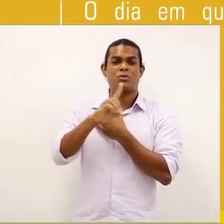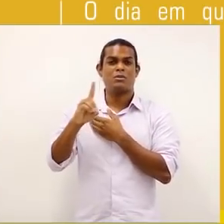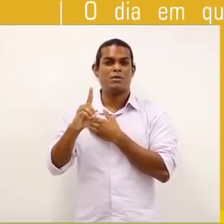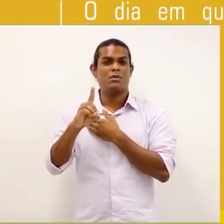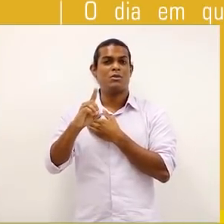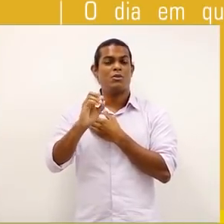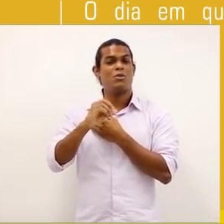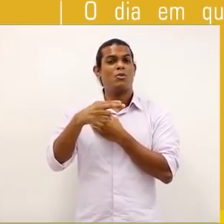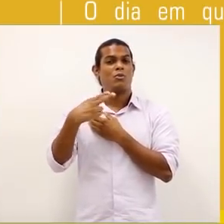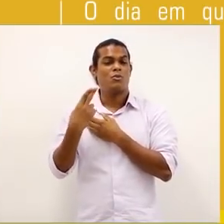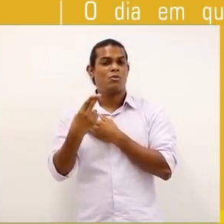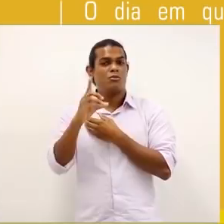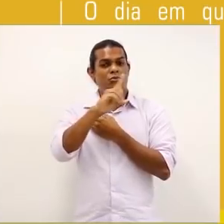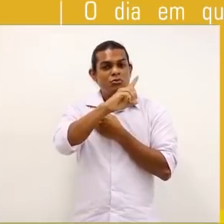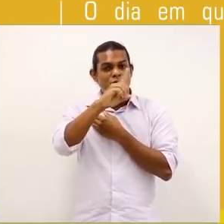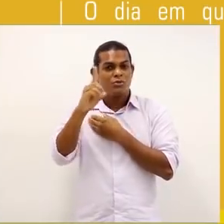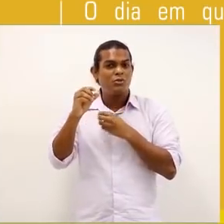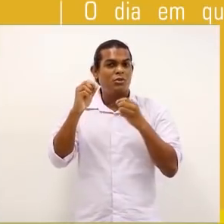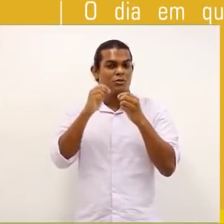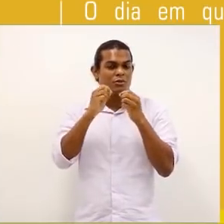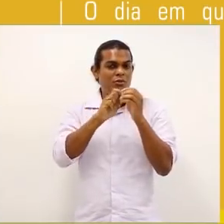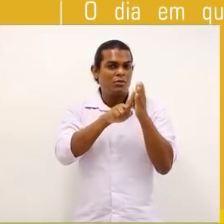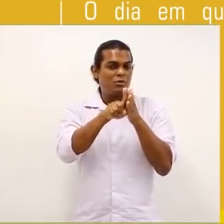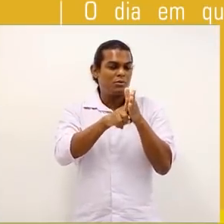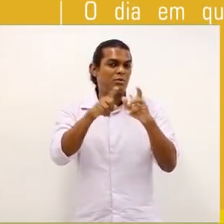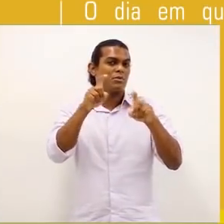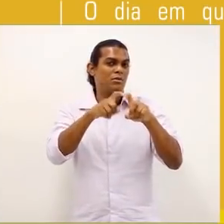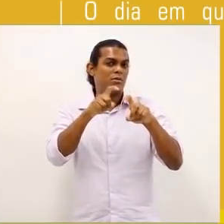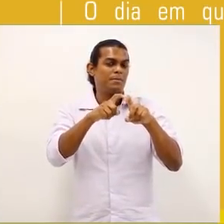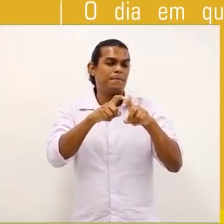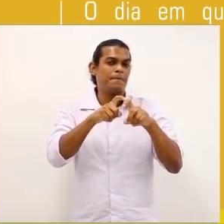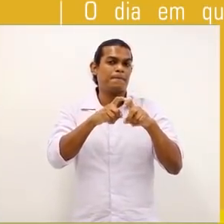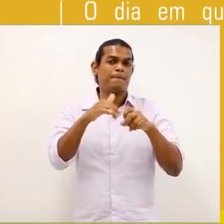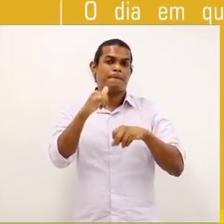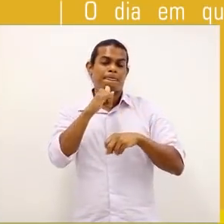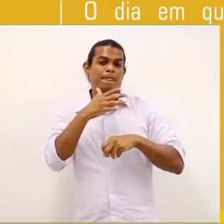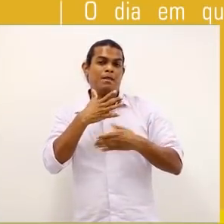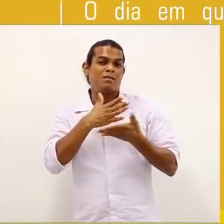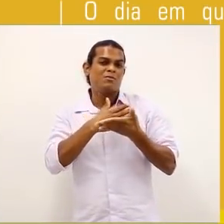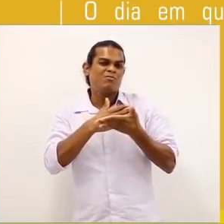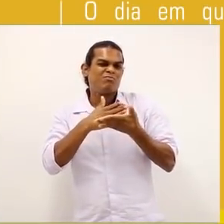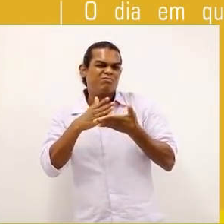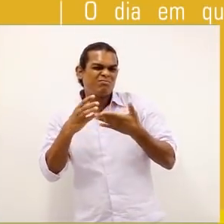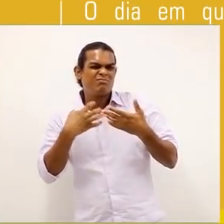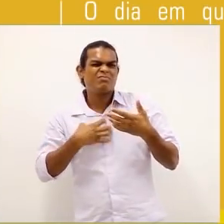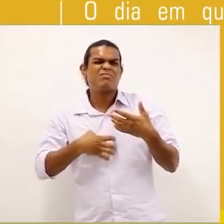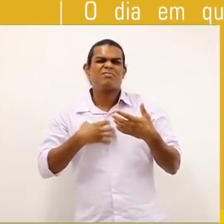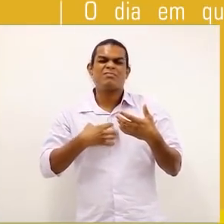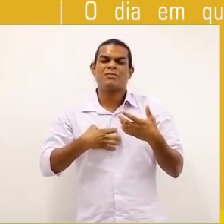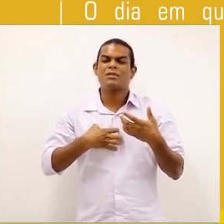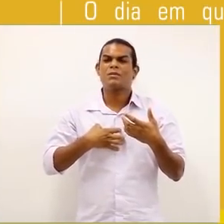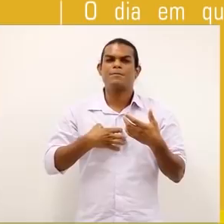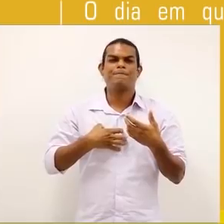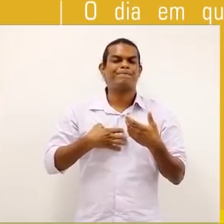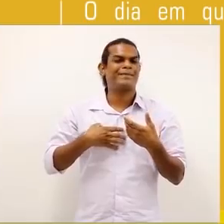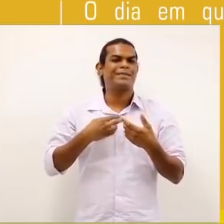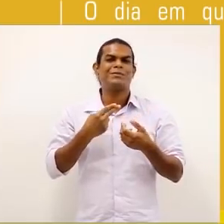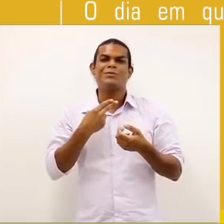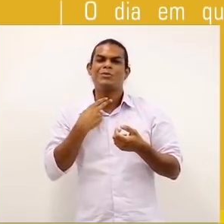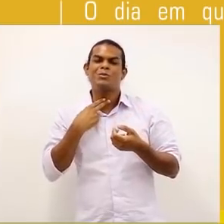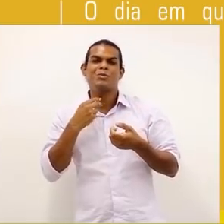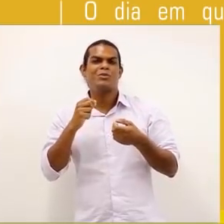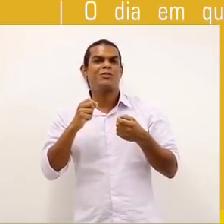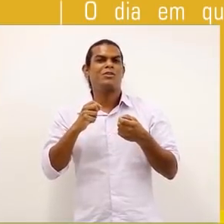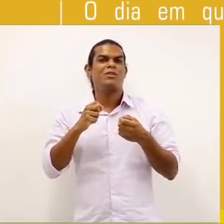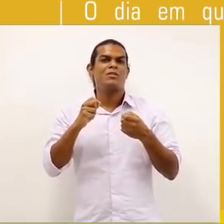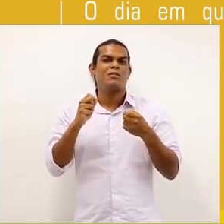diagnóstico, tá? Então, se ele começou a se sentir mal e não tem mais condições de ir ao trabalho, esse é o dia da segregação. É